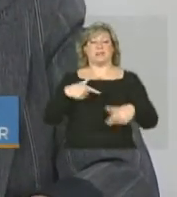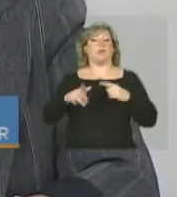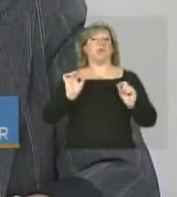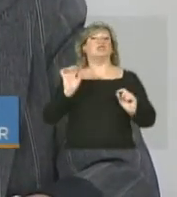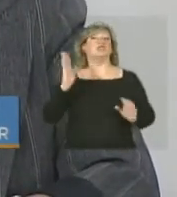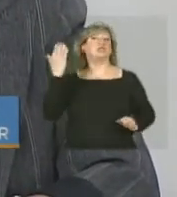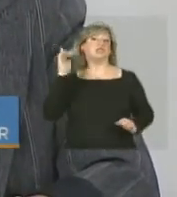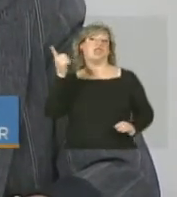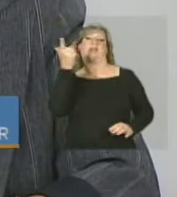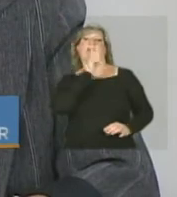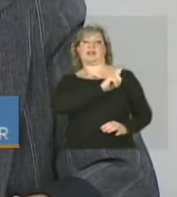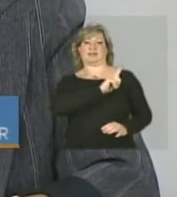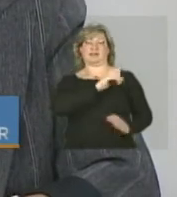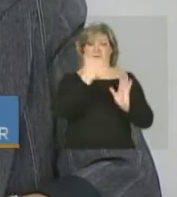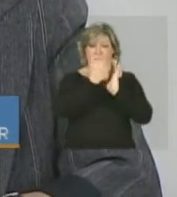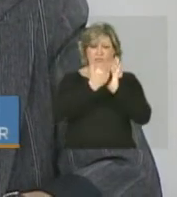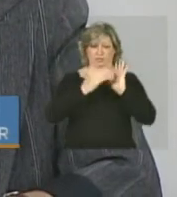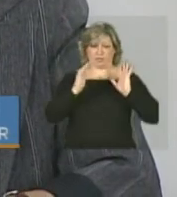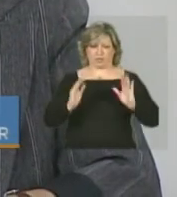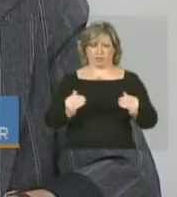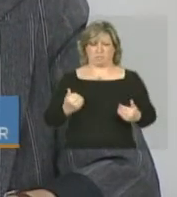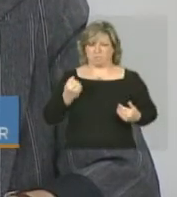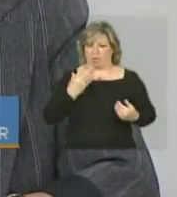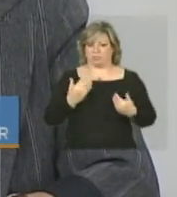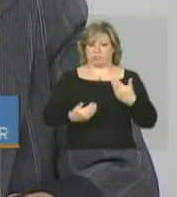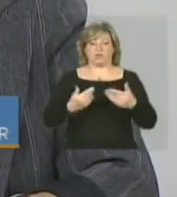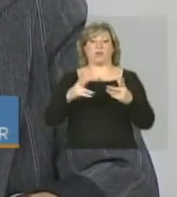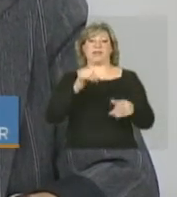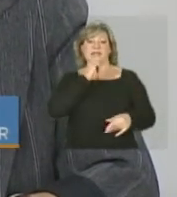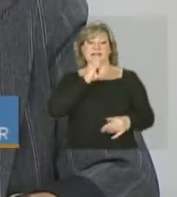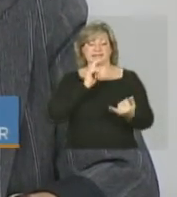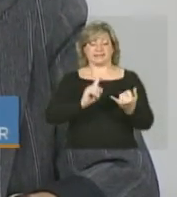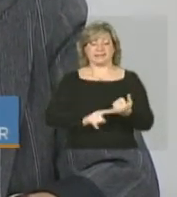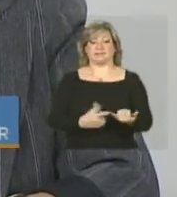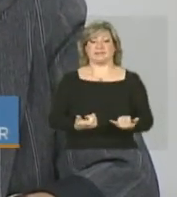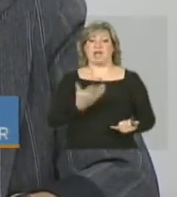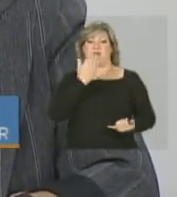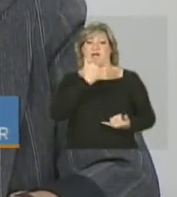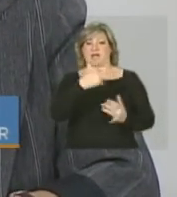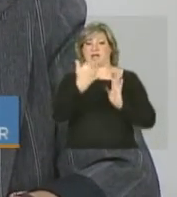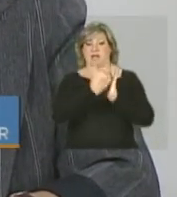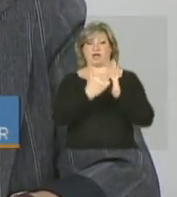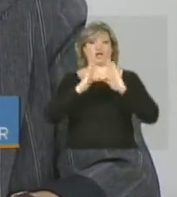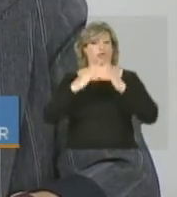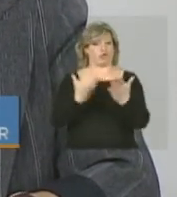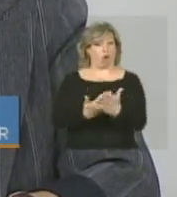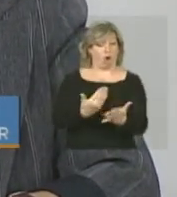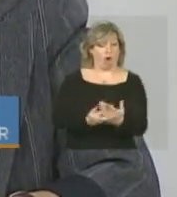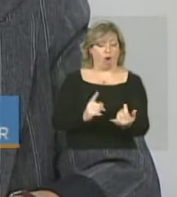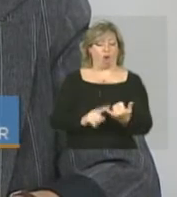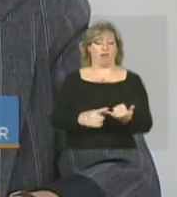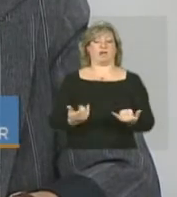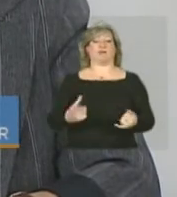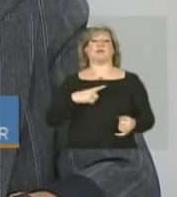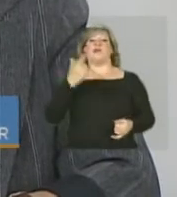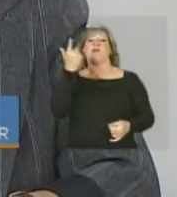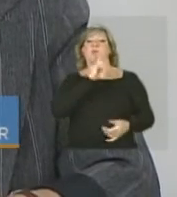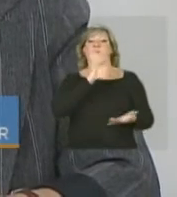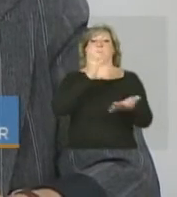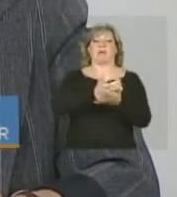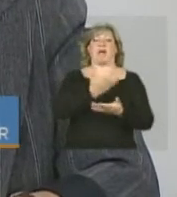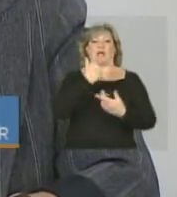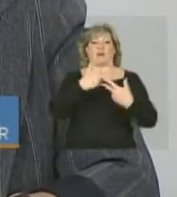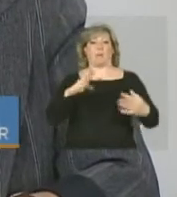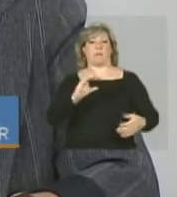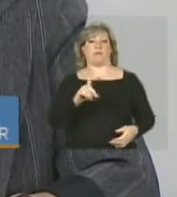avançamos. Programas estruturantes, como é o exemplo do Programa de Alimentação Escolar, o Programa Aquisição de Alimentos,